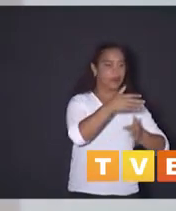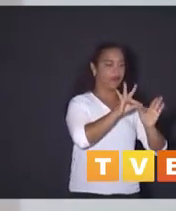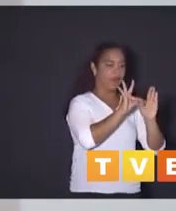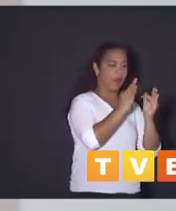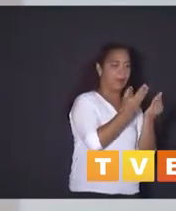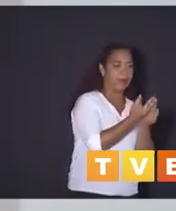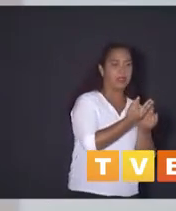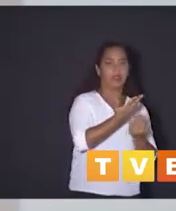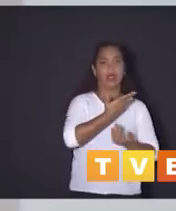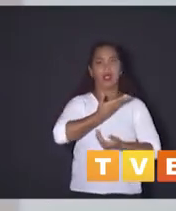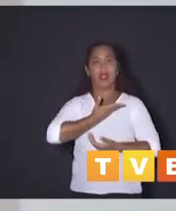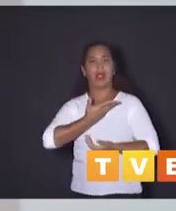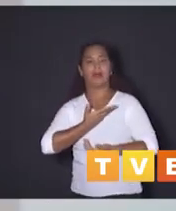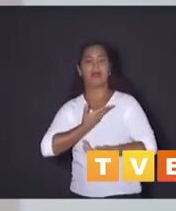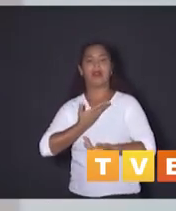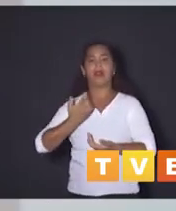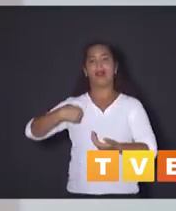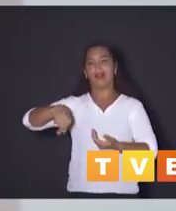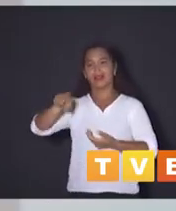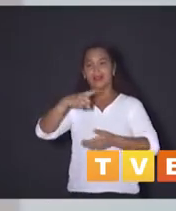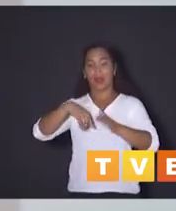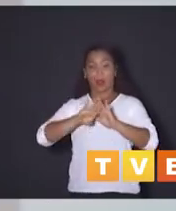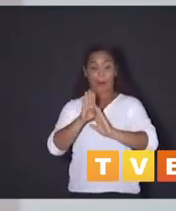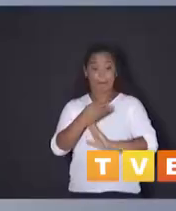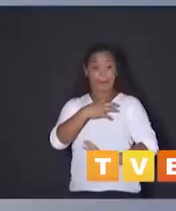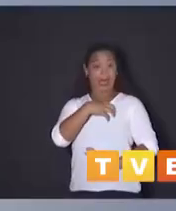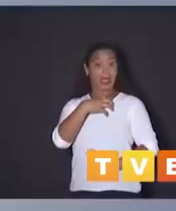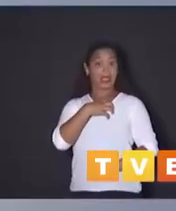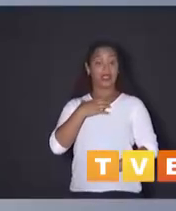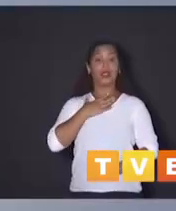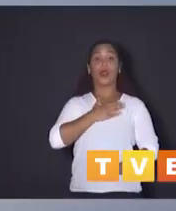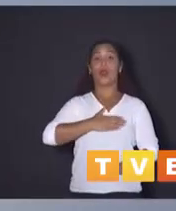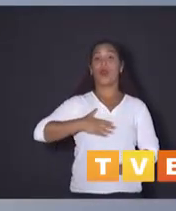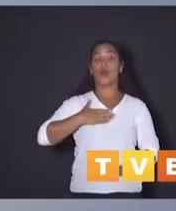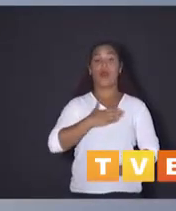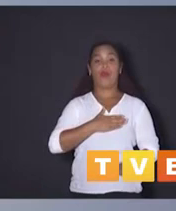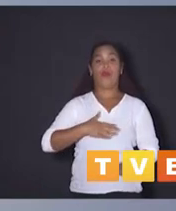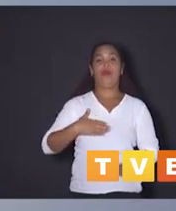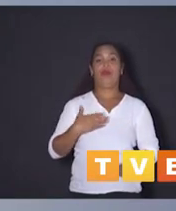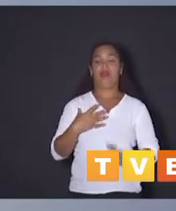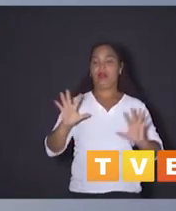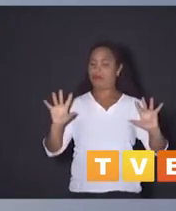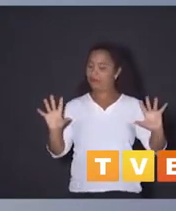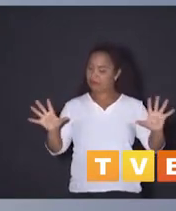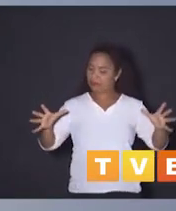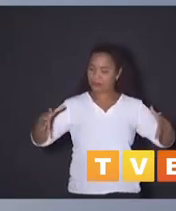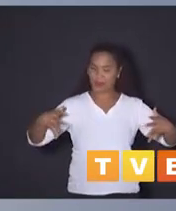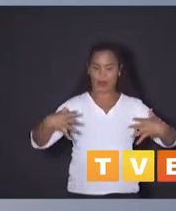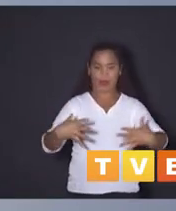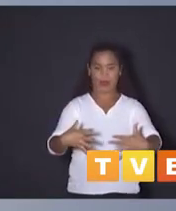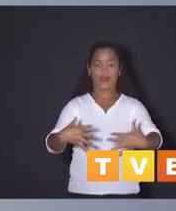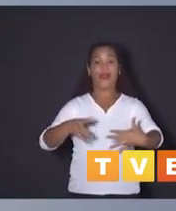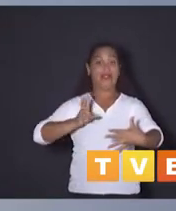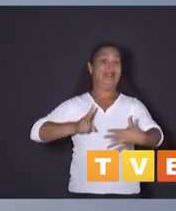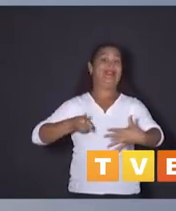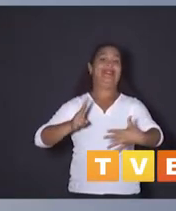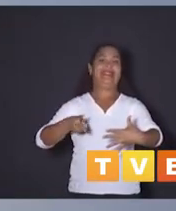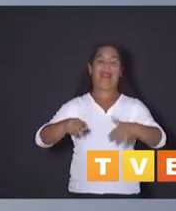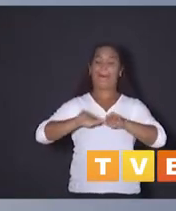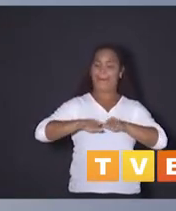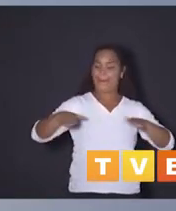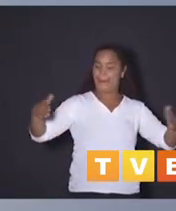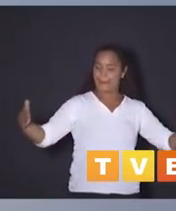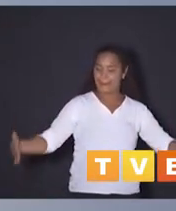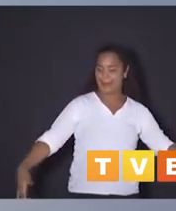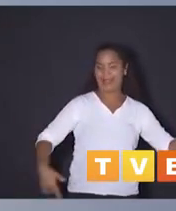a uma tradição nossa principalmente baiano que a gente não se você não se reúne há não sei no entorno de uma mesa não sendo em